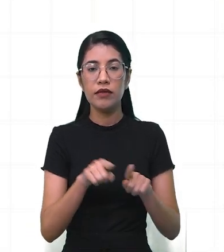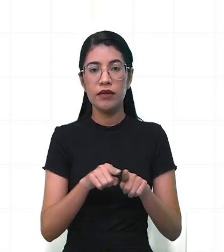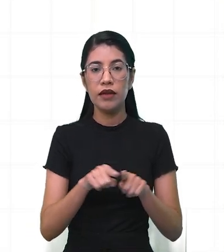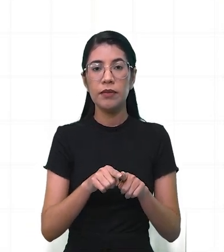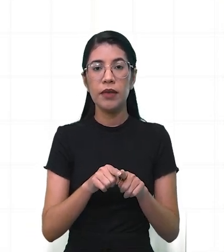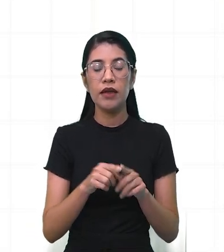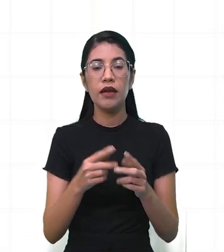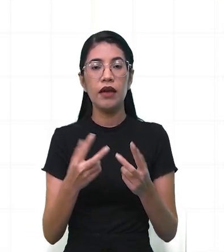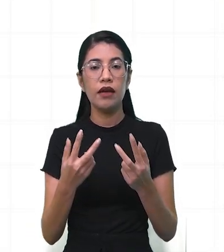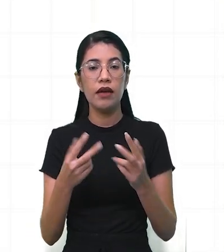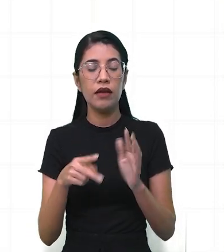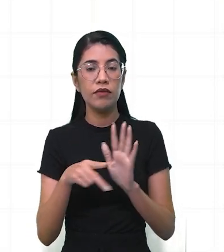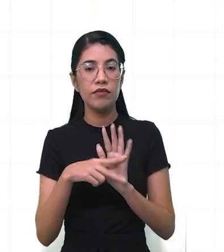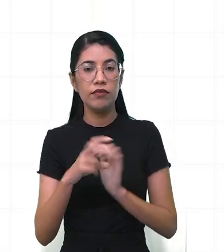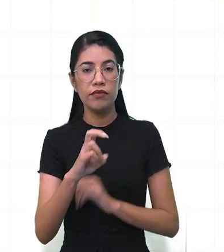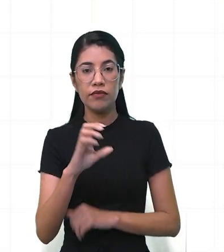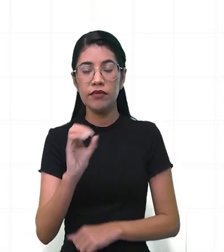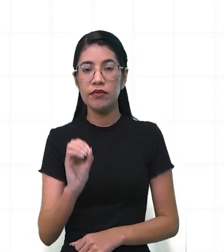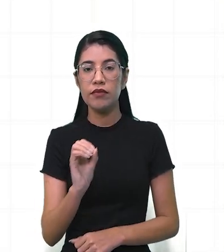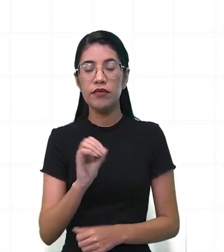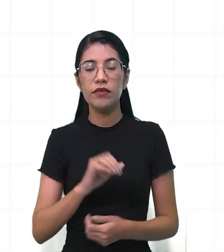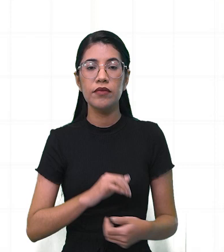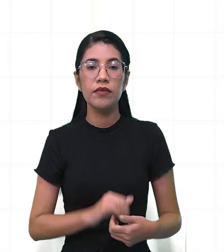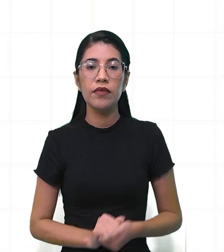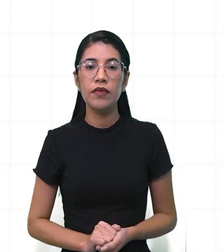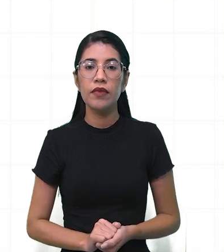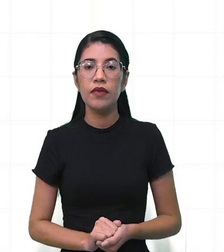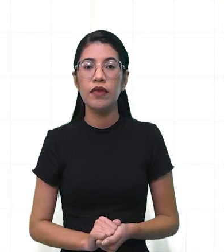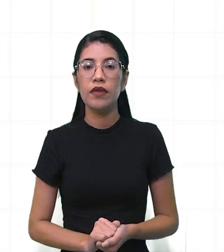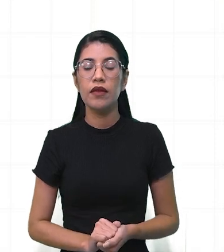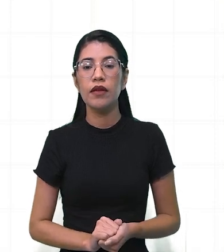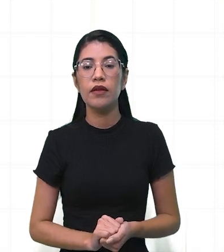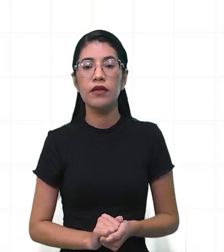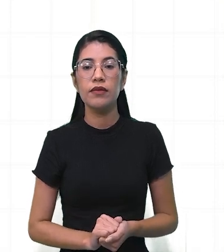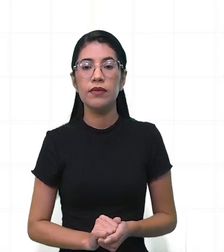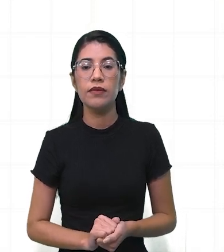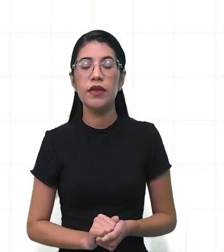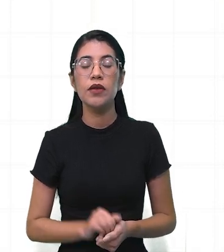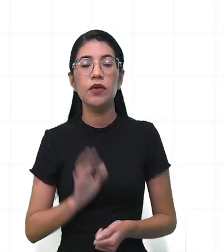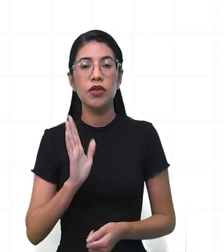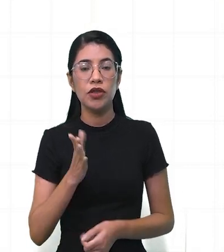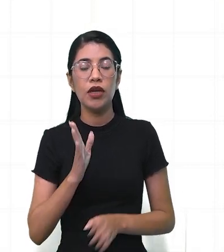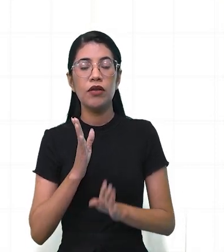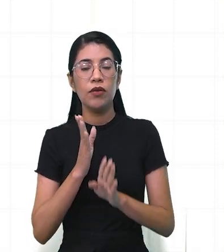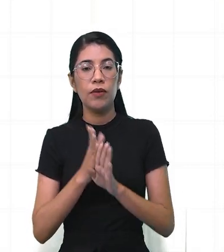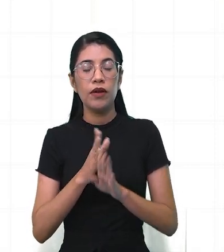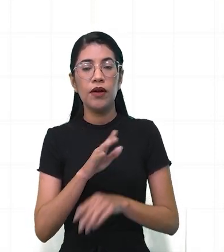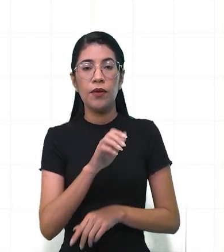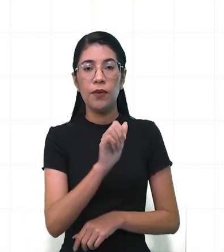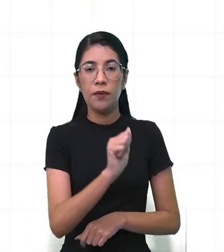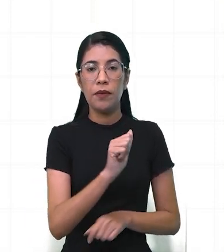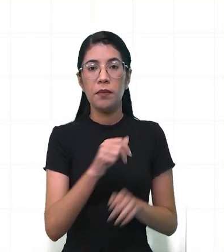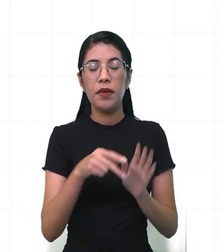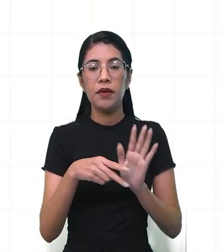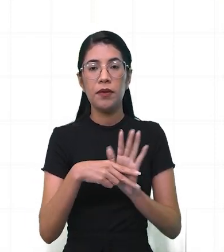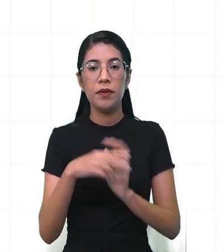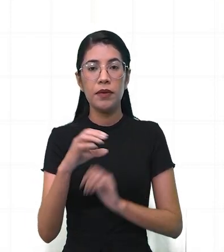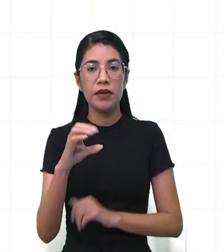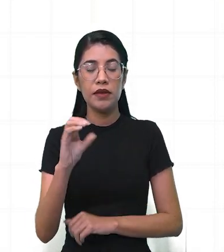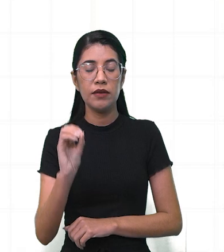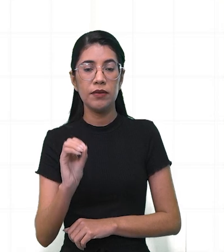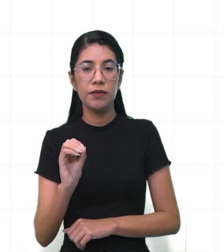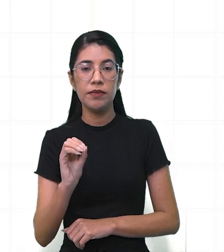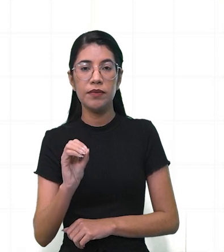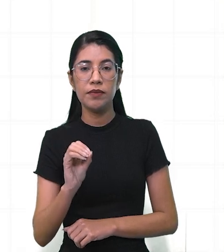também é igual a 50 graus. Então, uma medida eu já descobri. A é igual a